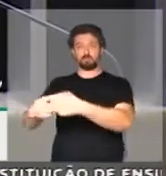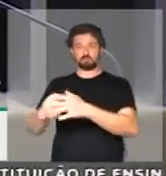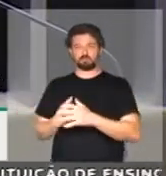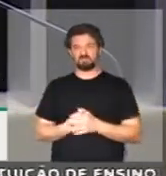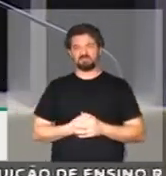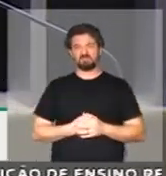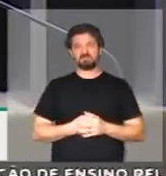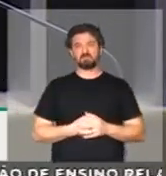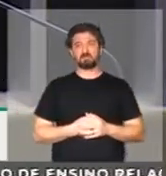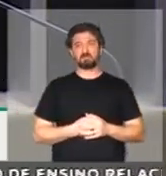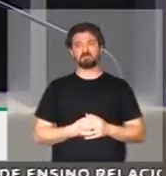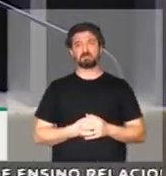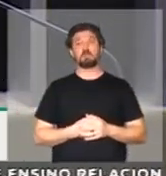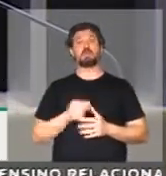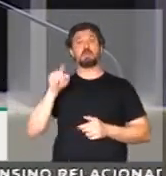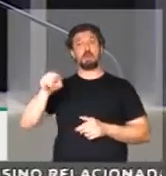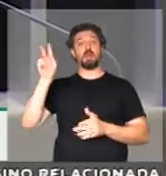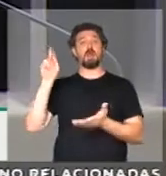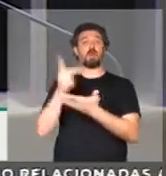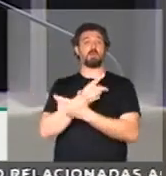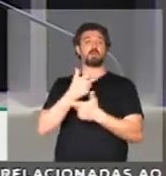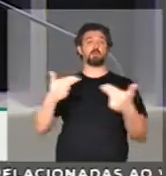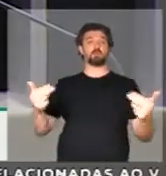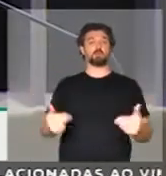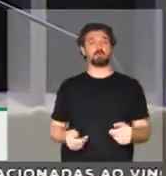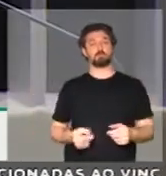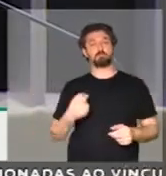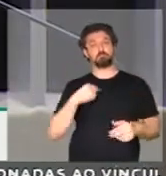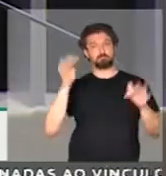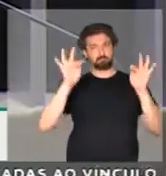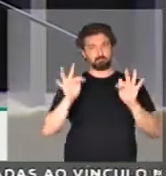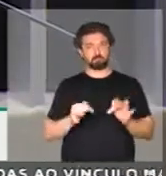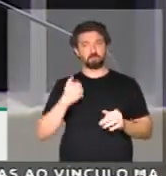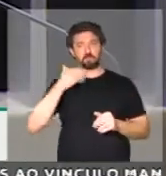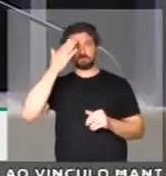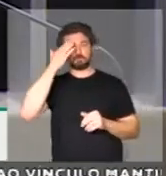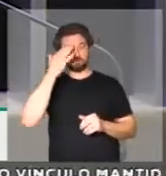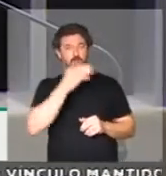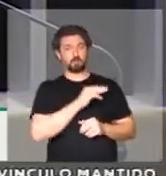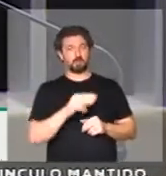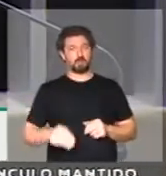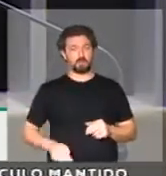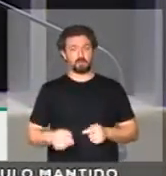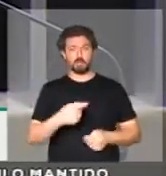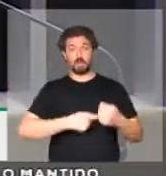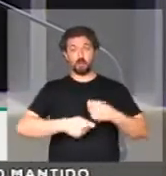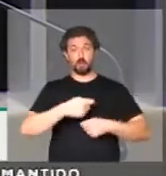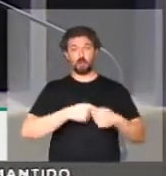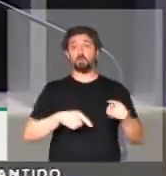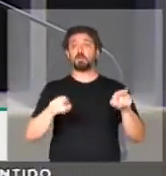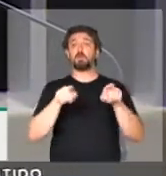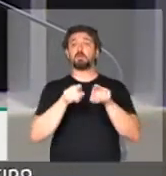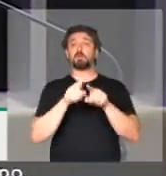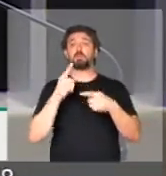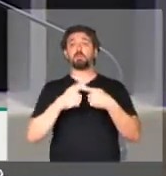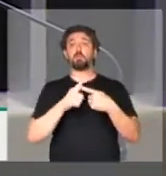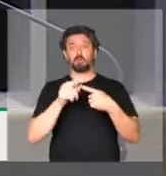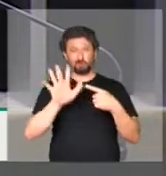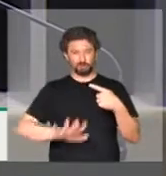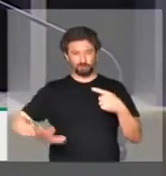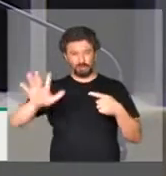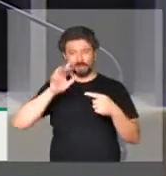e repito, aonde tudo de fato acontece. Fico feliz em ouvir isso do senhor ministro da Economia, pois em linhas